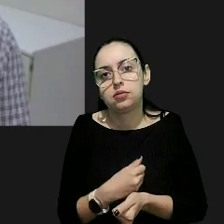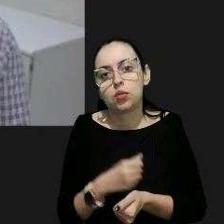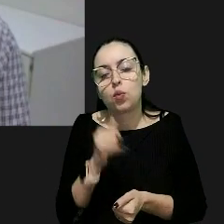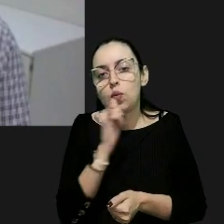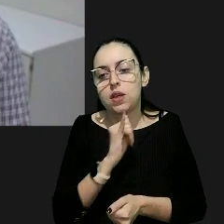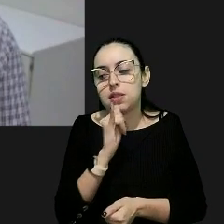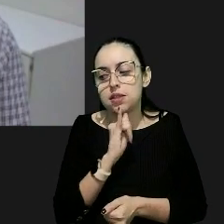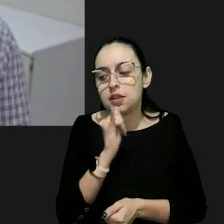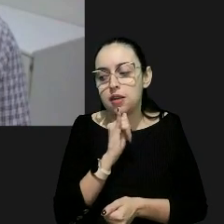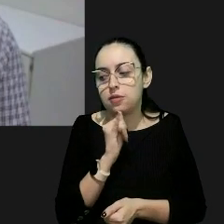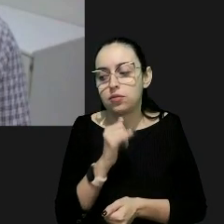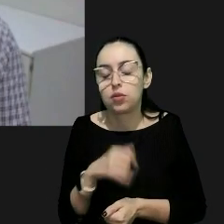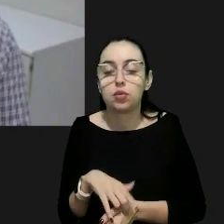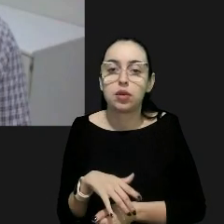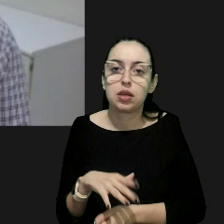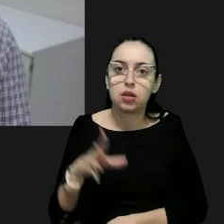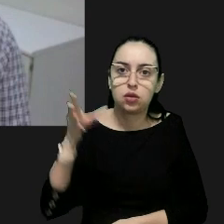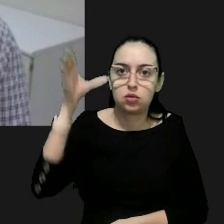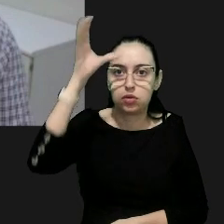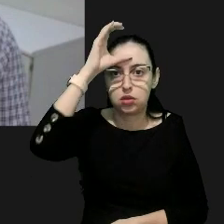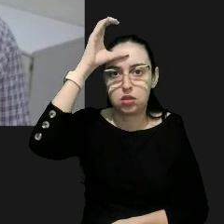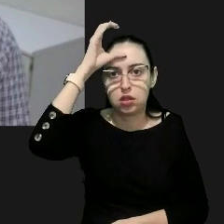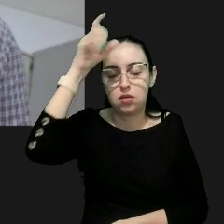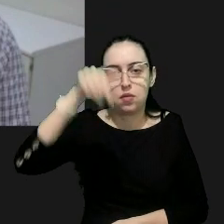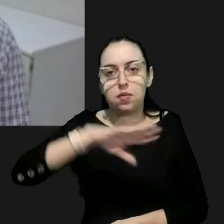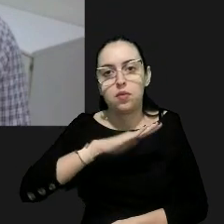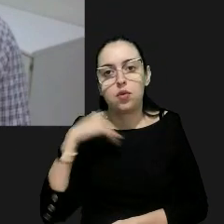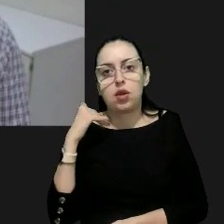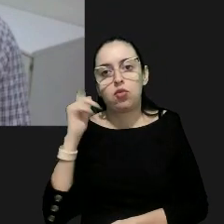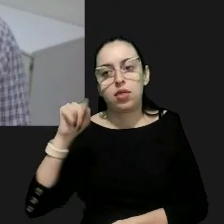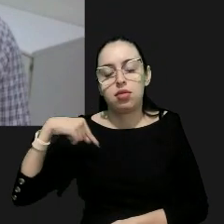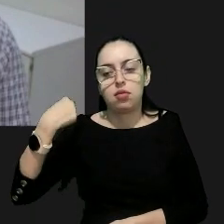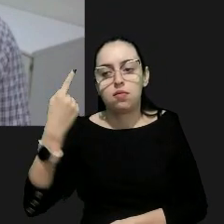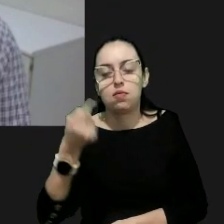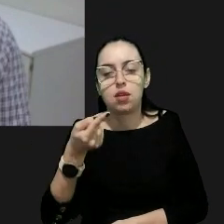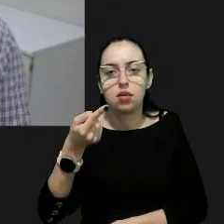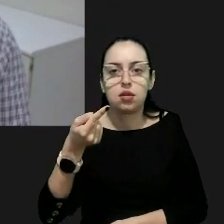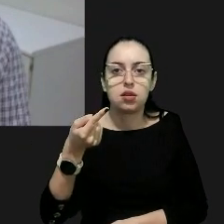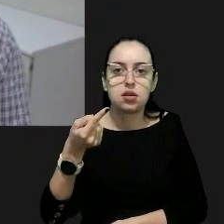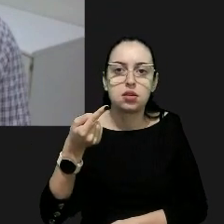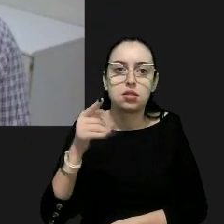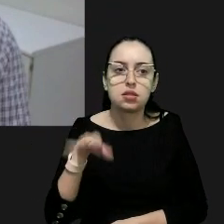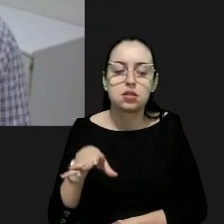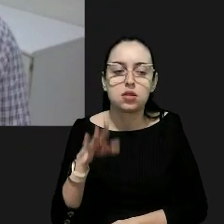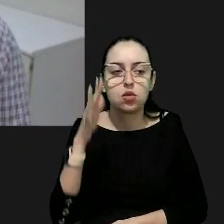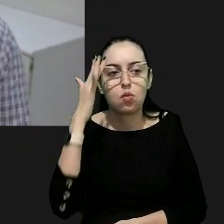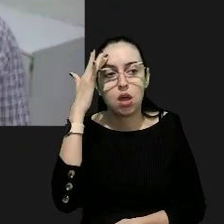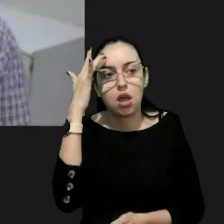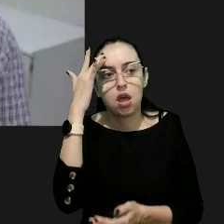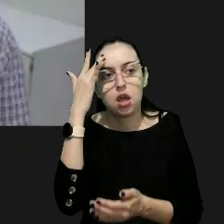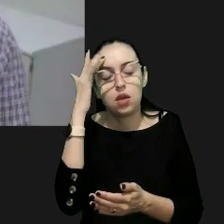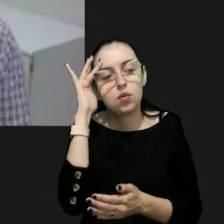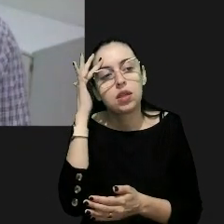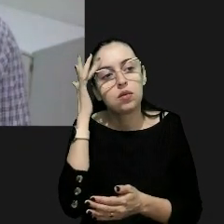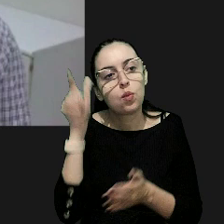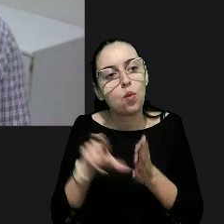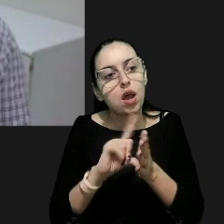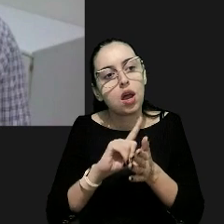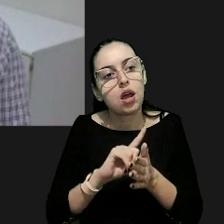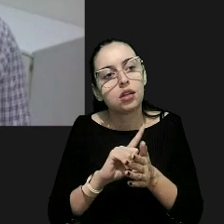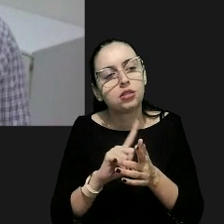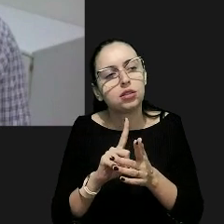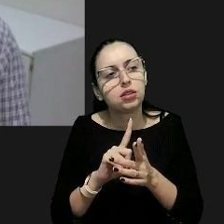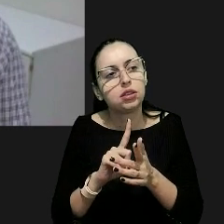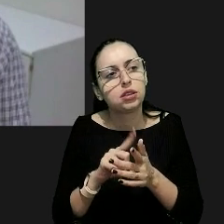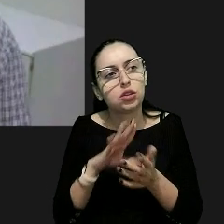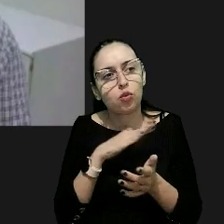sabe nem os direitos dele. Eu vou te dar um exemplo, por exemplo, eu tenho uma tia que faleceu, que depois que ela faleceu, eu descobri